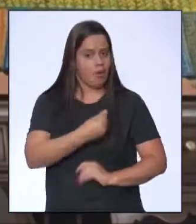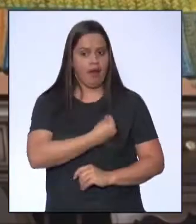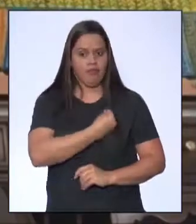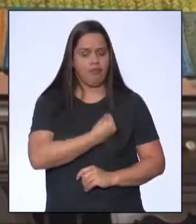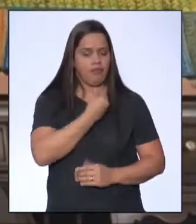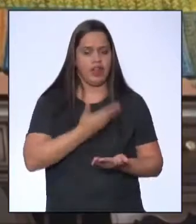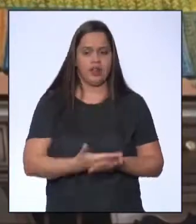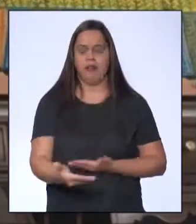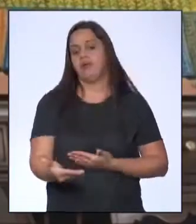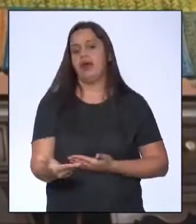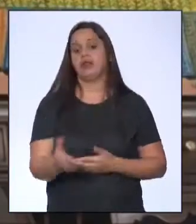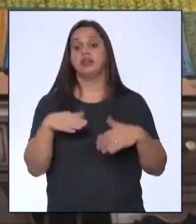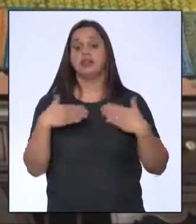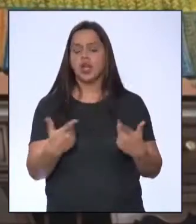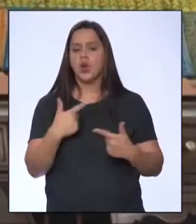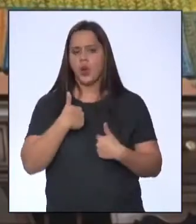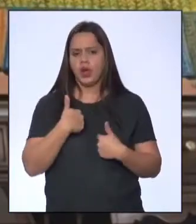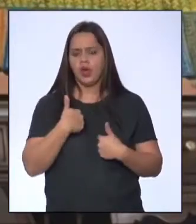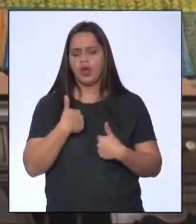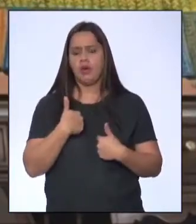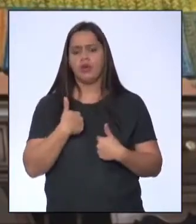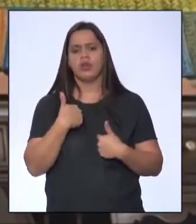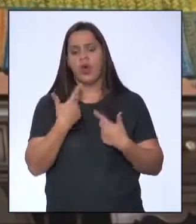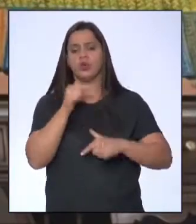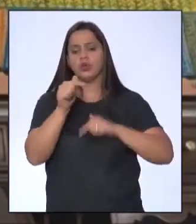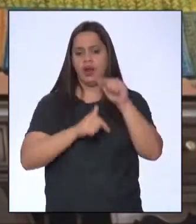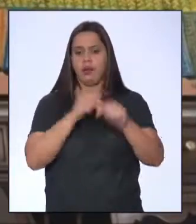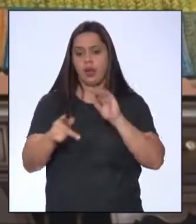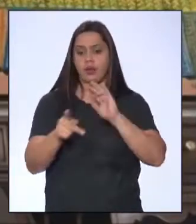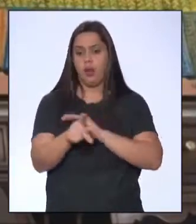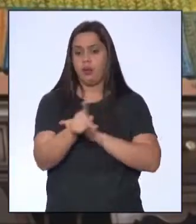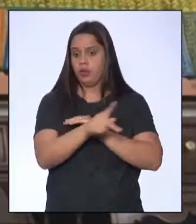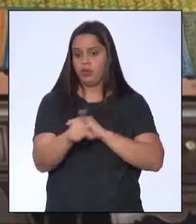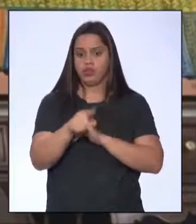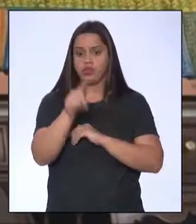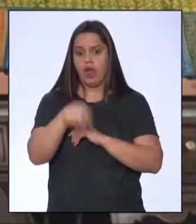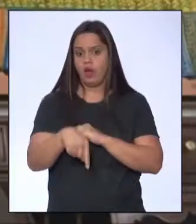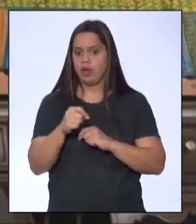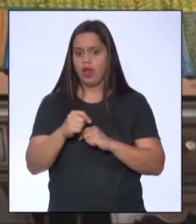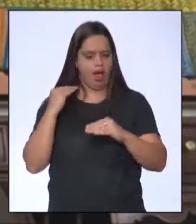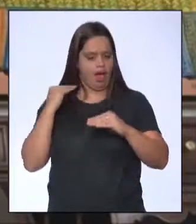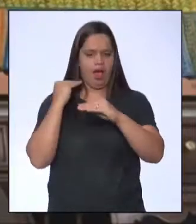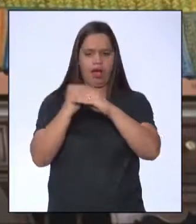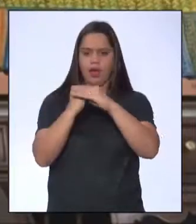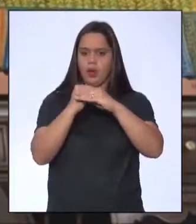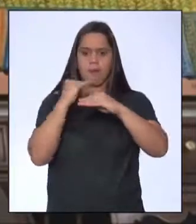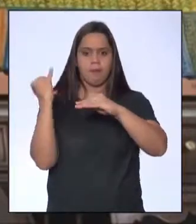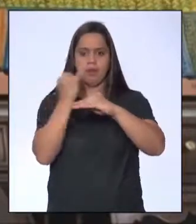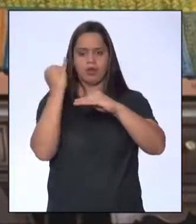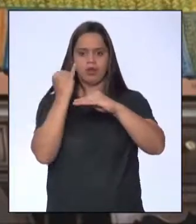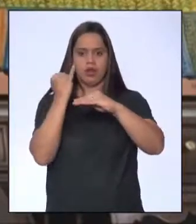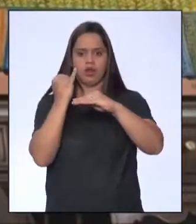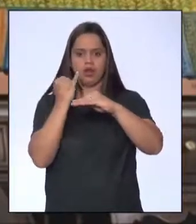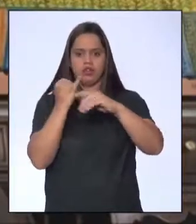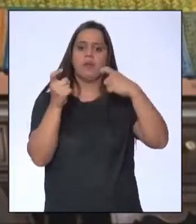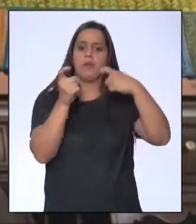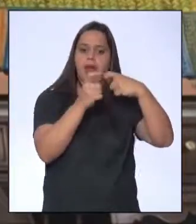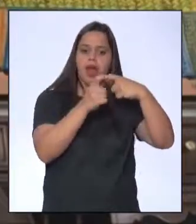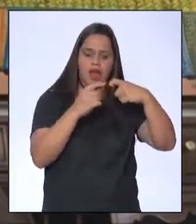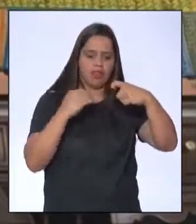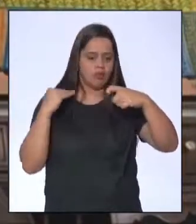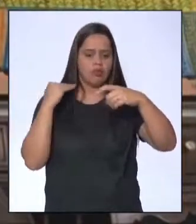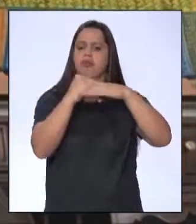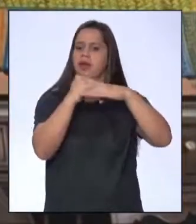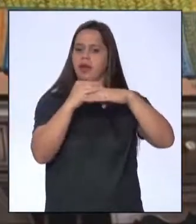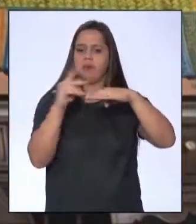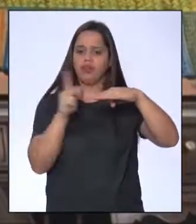Então, eu acho que o trabalho dos professores é no mesmo patamar de importância. Eu tenho muito orgulho, não sei se você